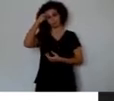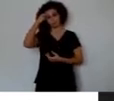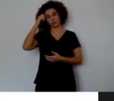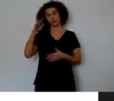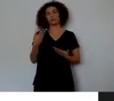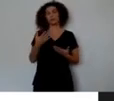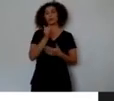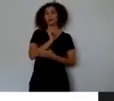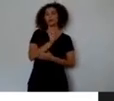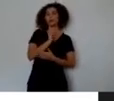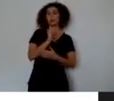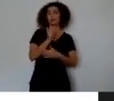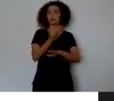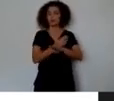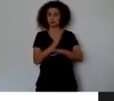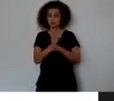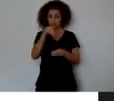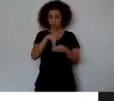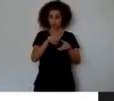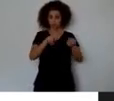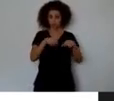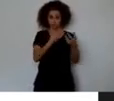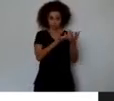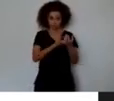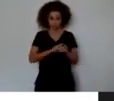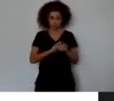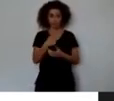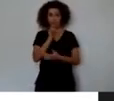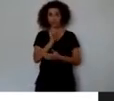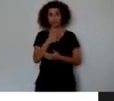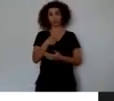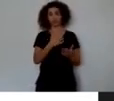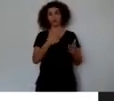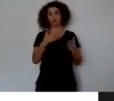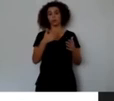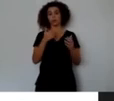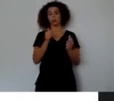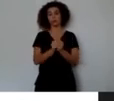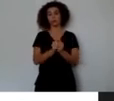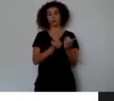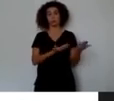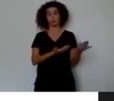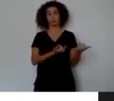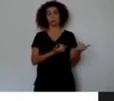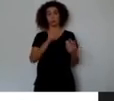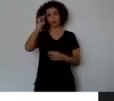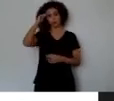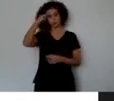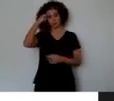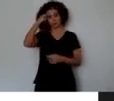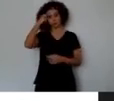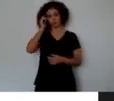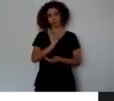dele e tem um exemplo que ele fala que ele atendia um jovem negro e era o terceiro ou quarto profissional que essa pessoa